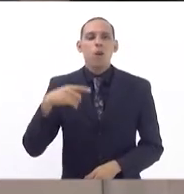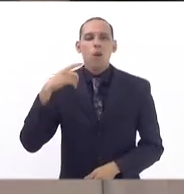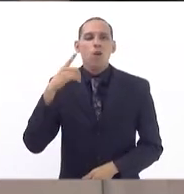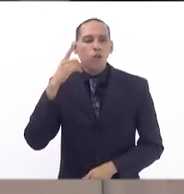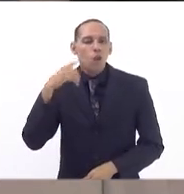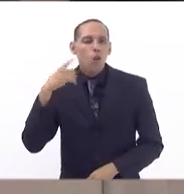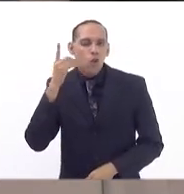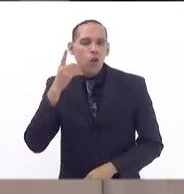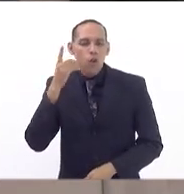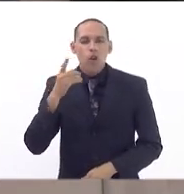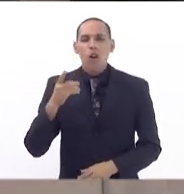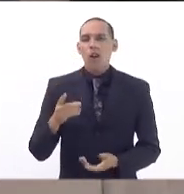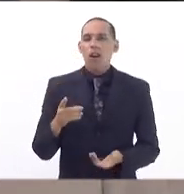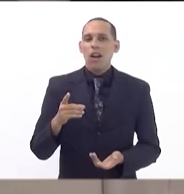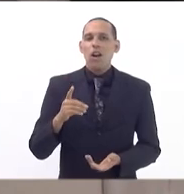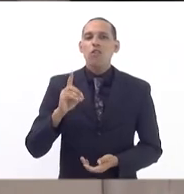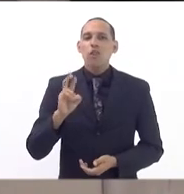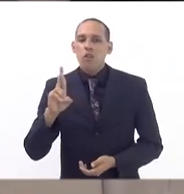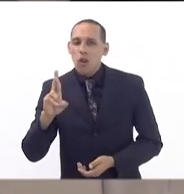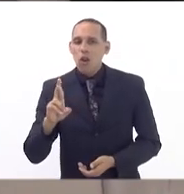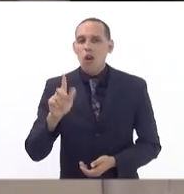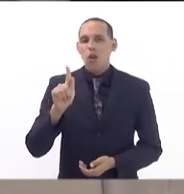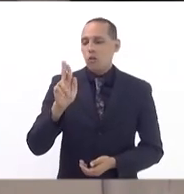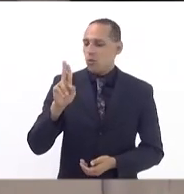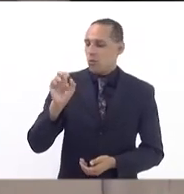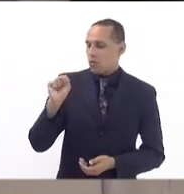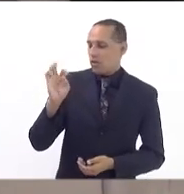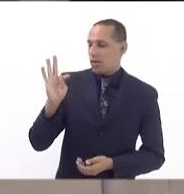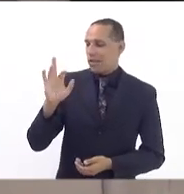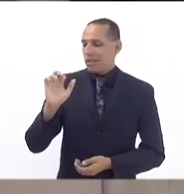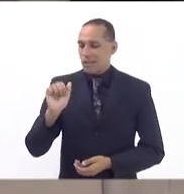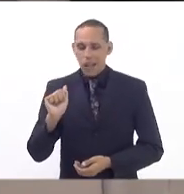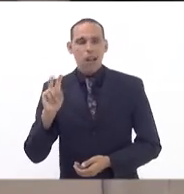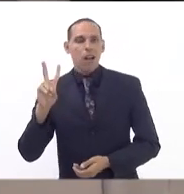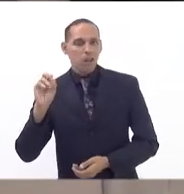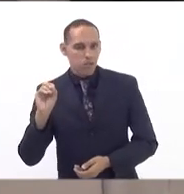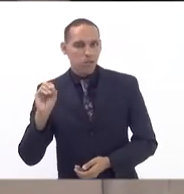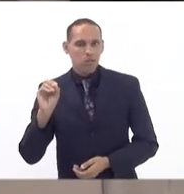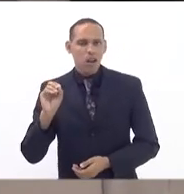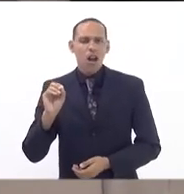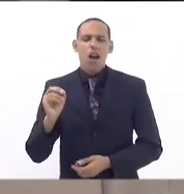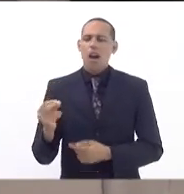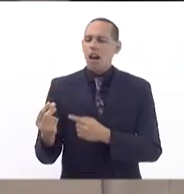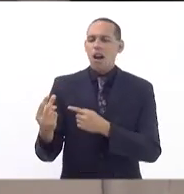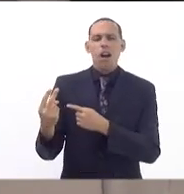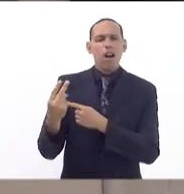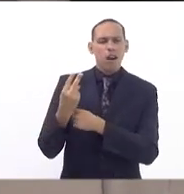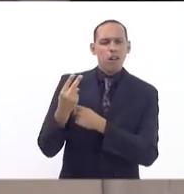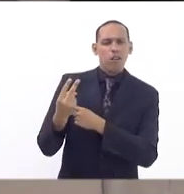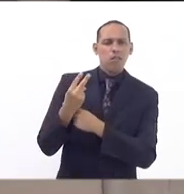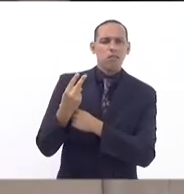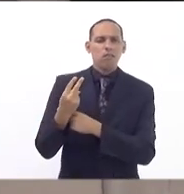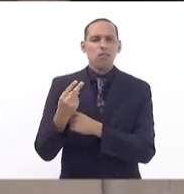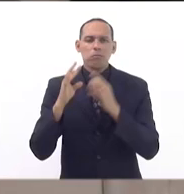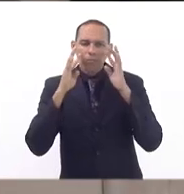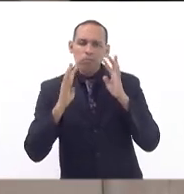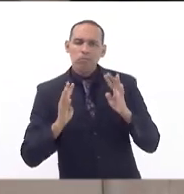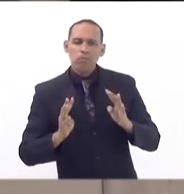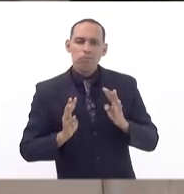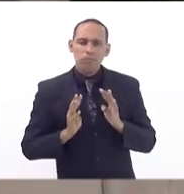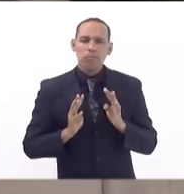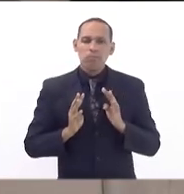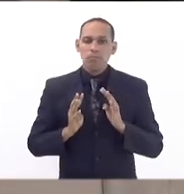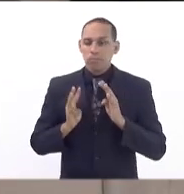mantém conversas sempre que possível eu tô Gustavo tem sido super atencioso no que foi nas necessidades do reciclador é